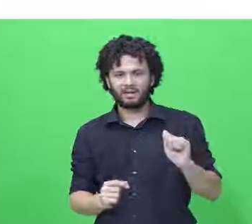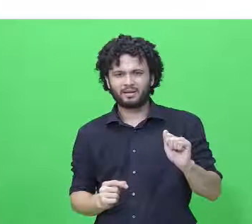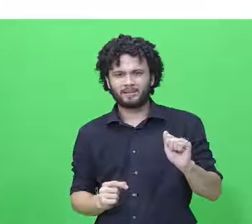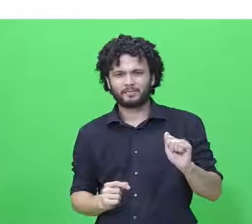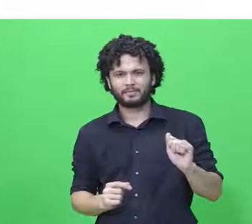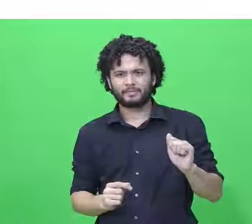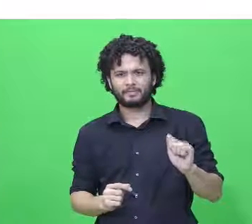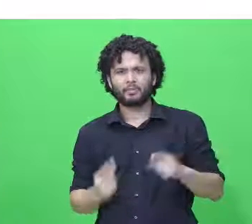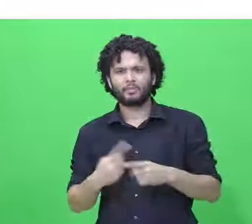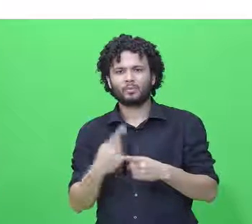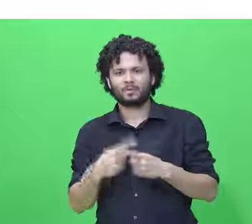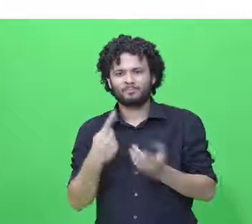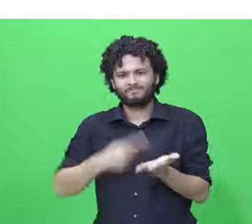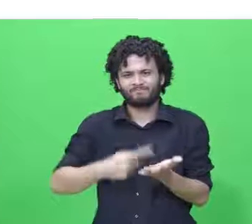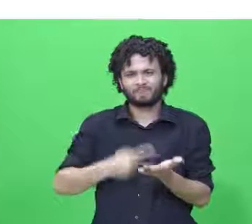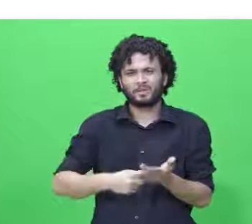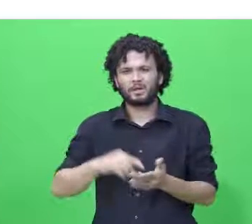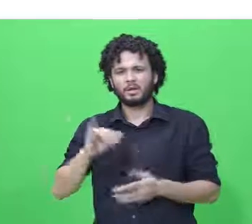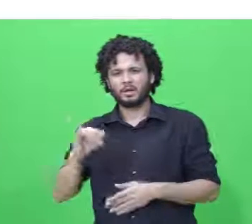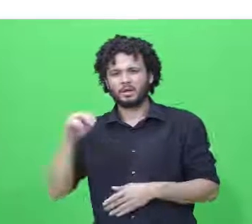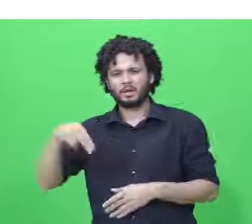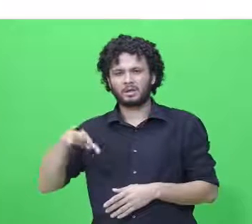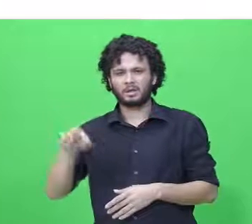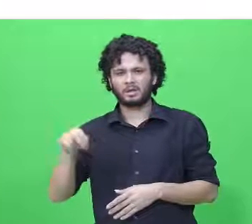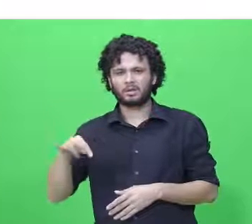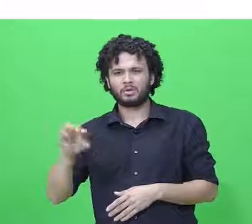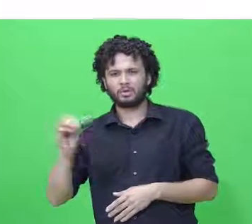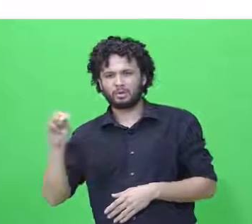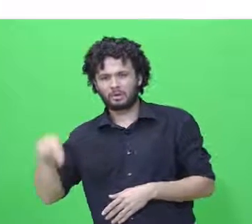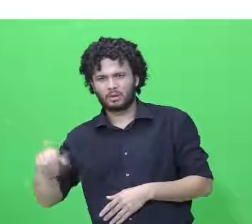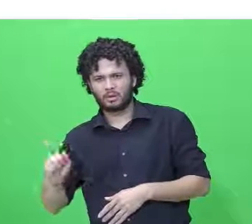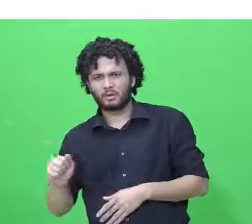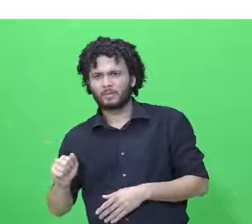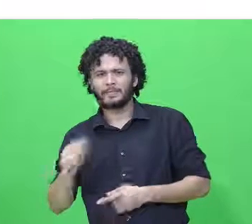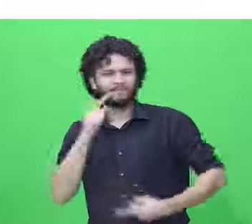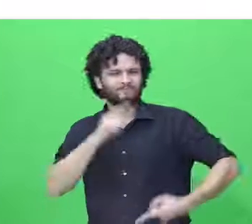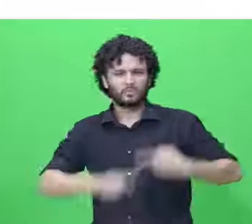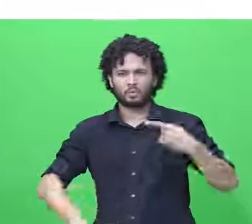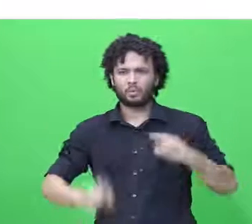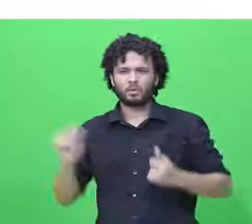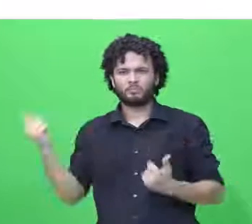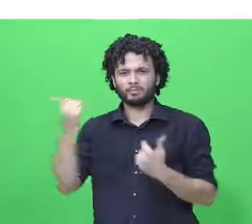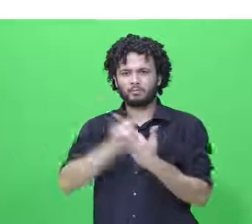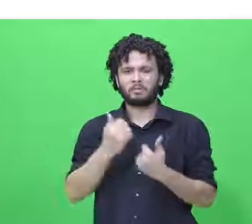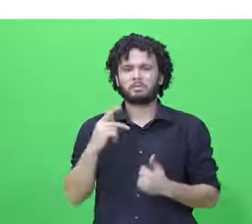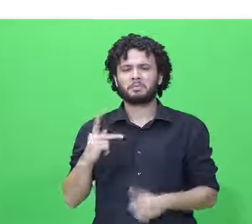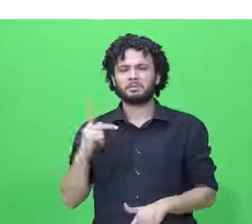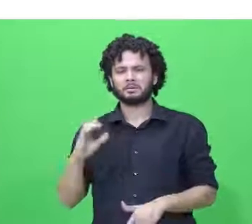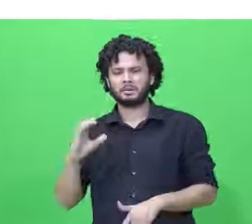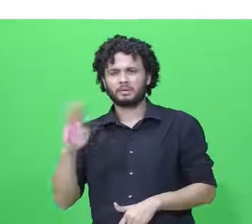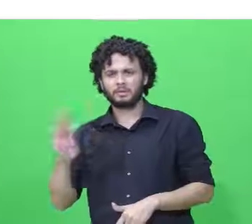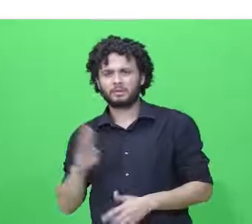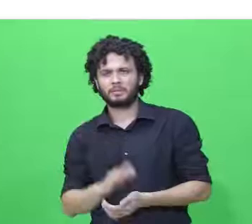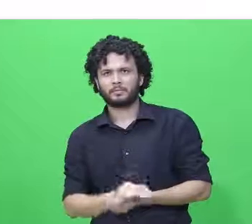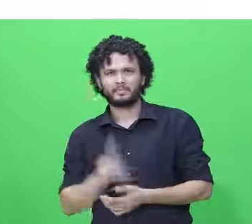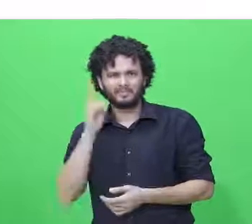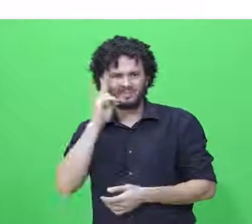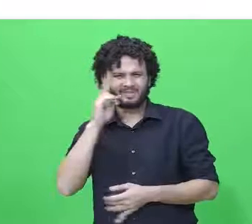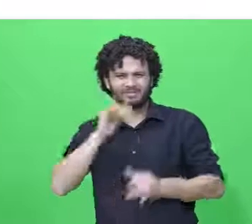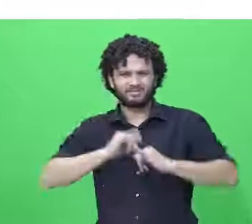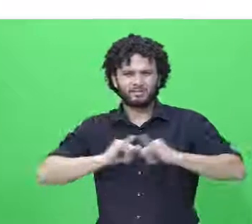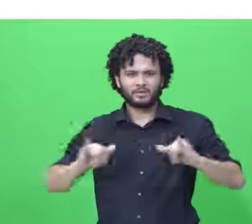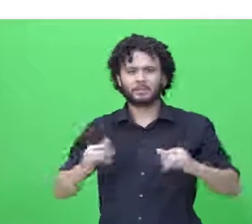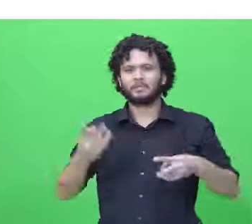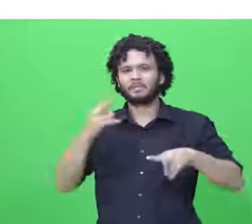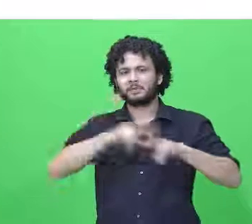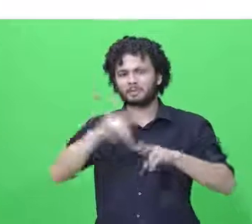debelar a chamada intentona comunista, acabando com a possibilidade de tomada do poder pelo PCB. Lembra que eu falei para vocês, as prisões